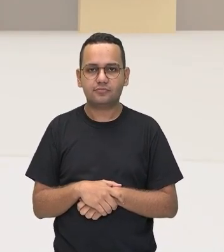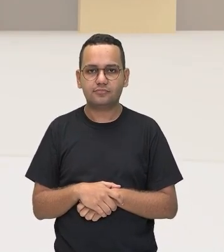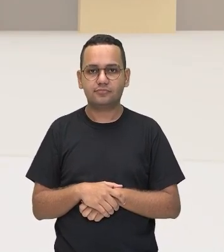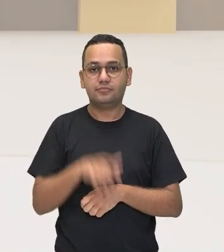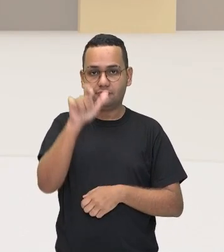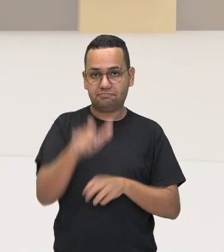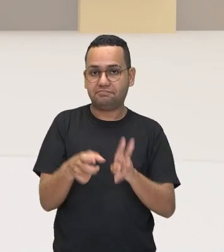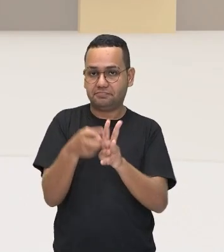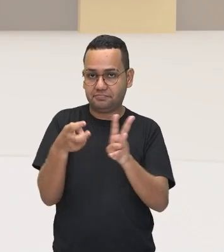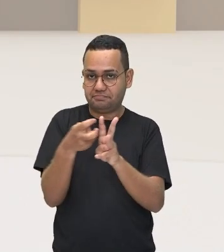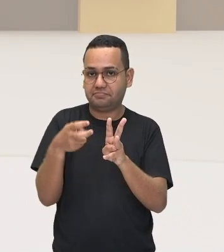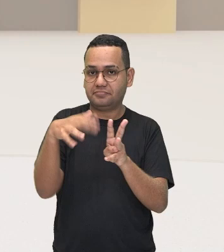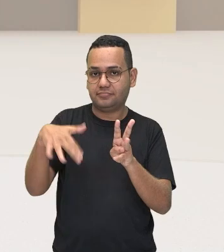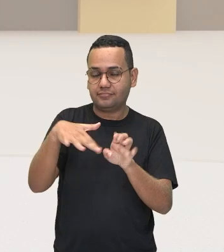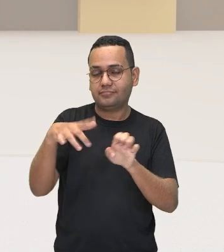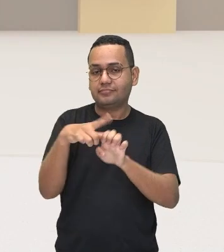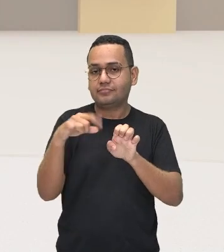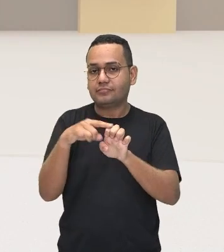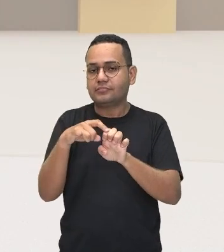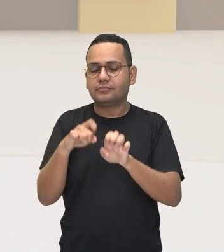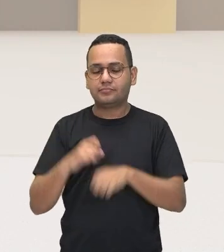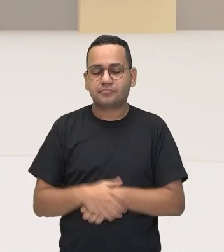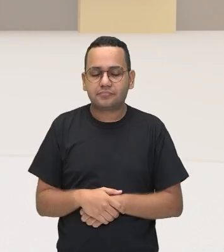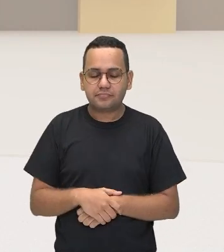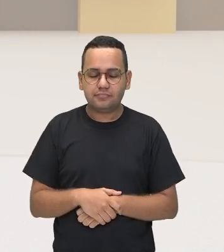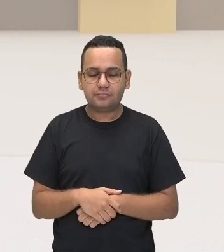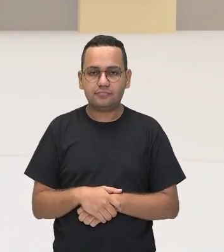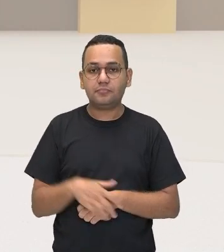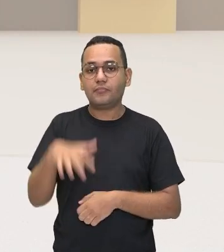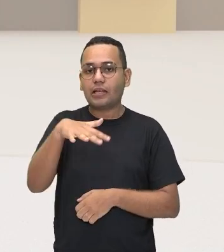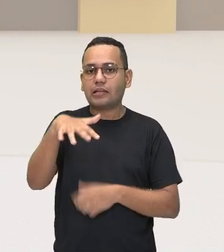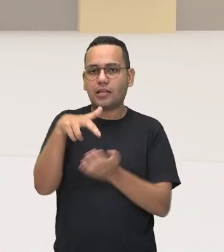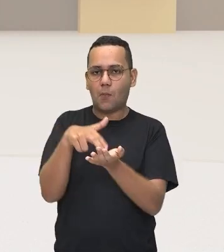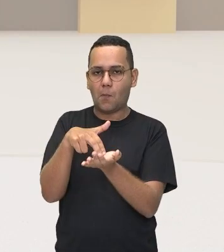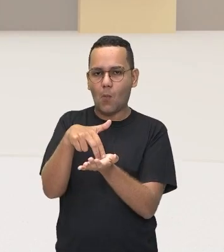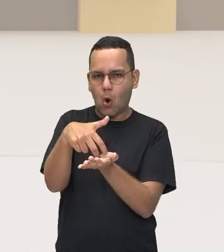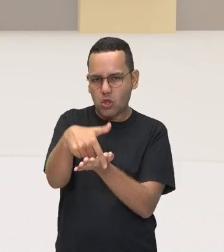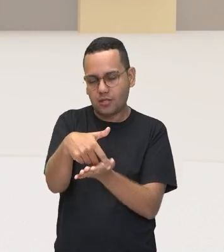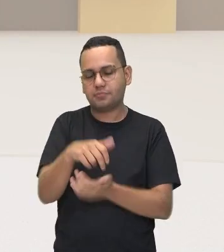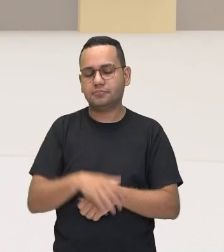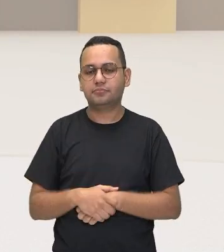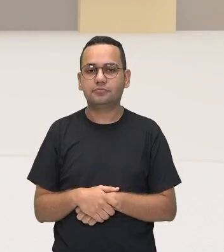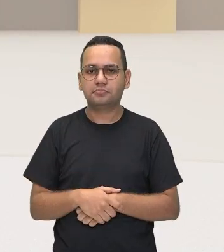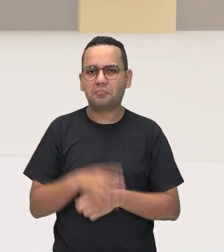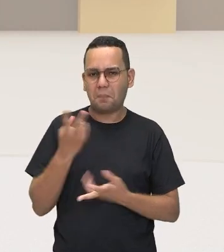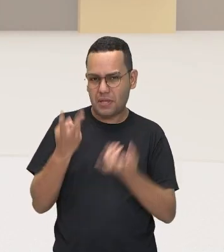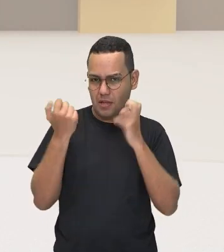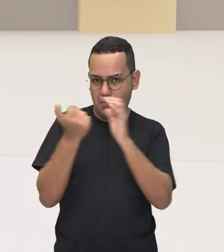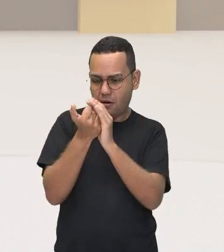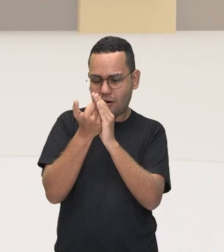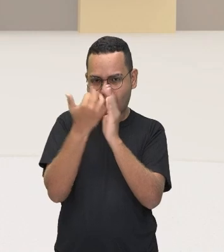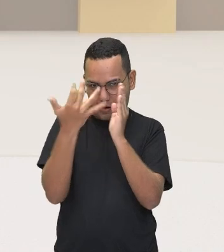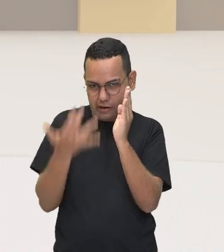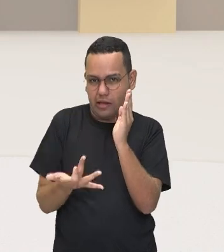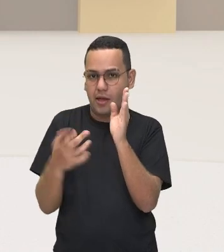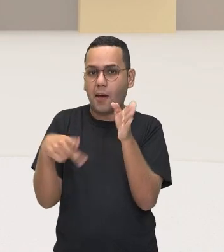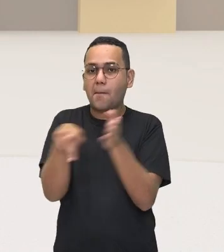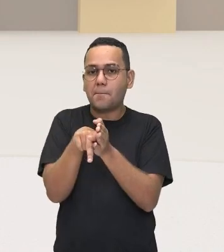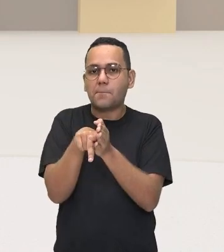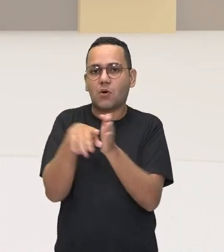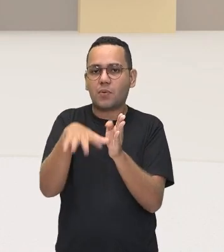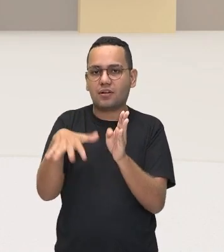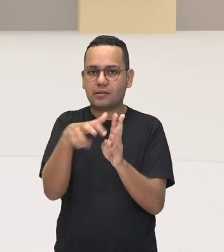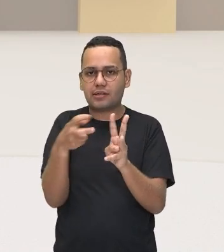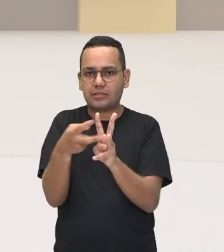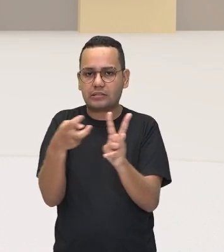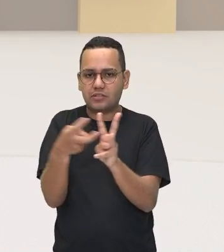ramo da moda. Olha que coisa legal. Quantas características da cultura indígena, elementos da cultura indígena, a gente